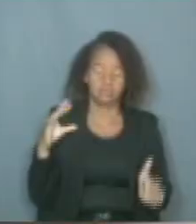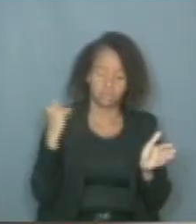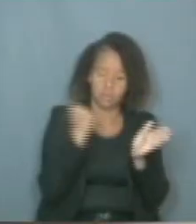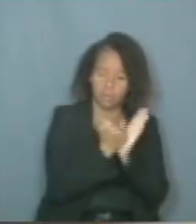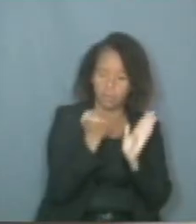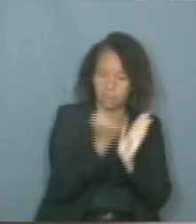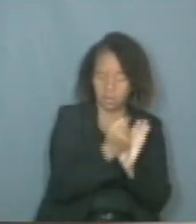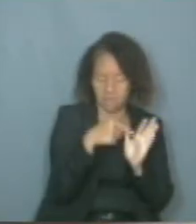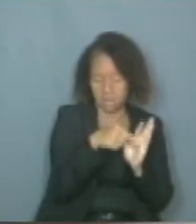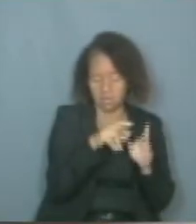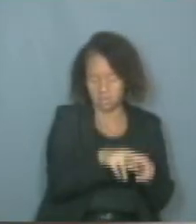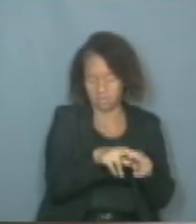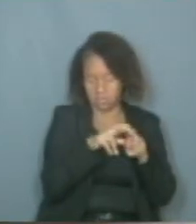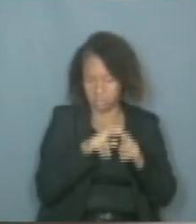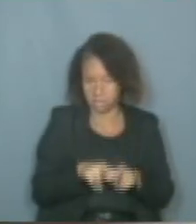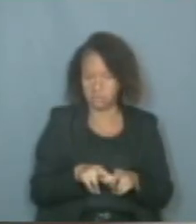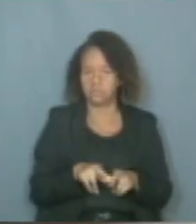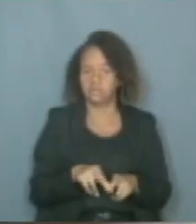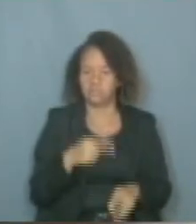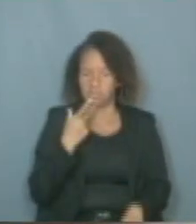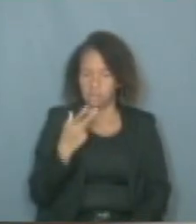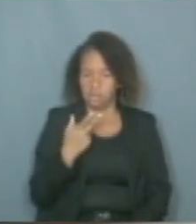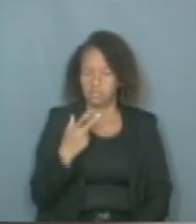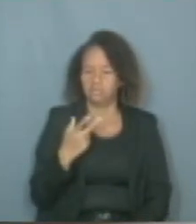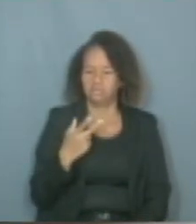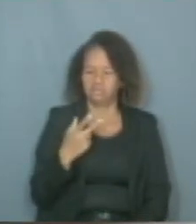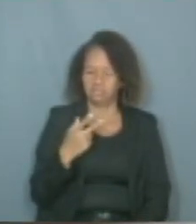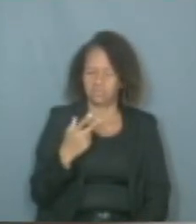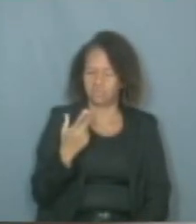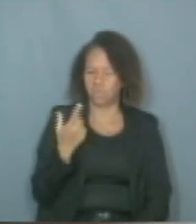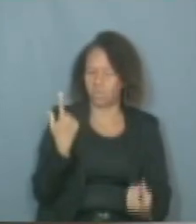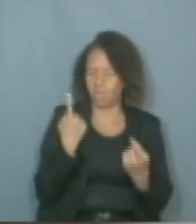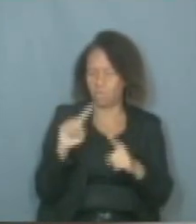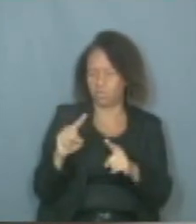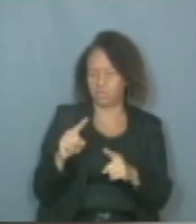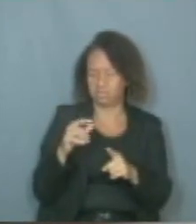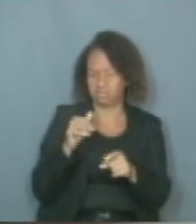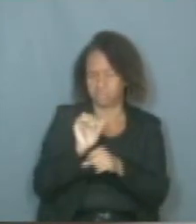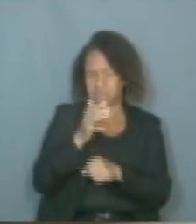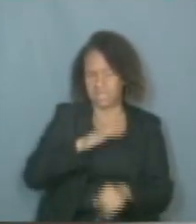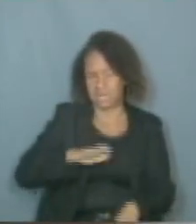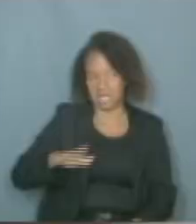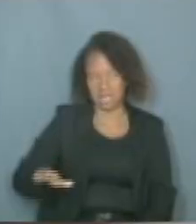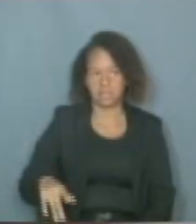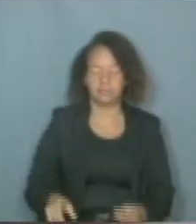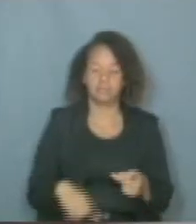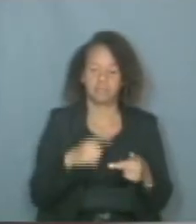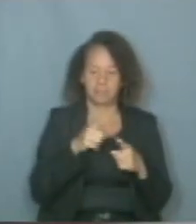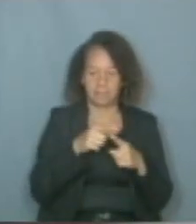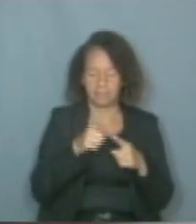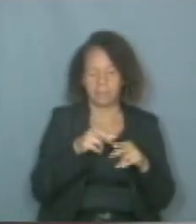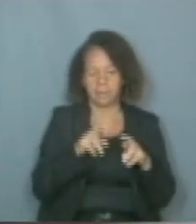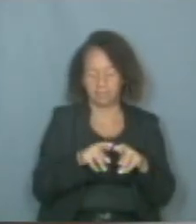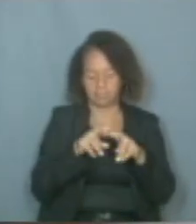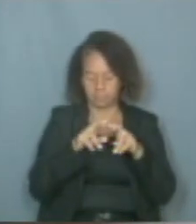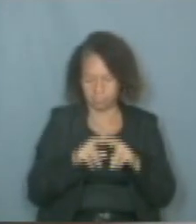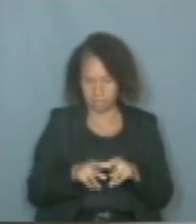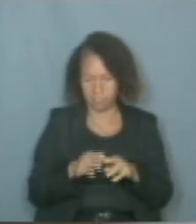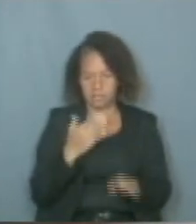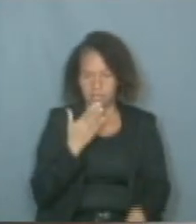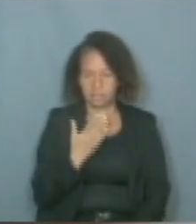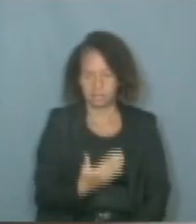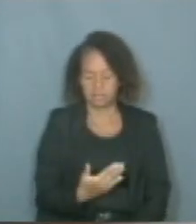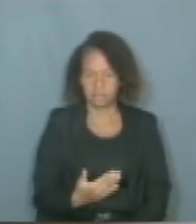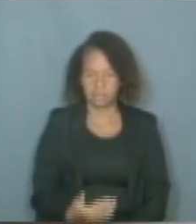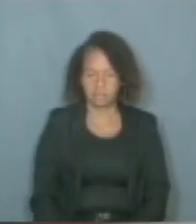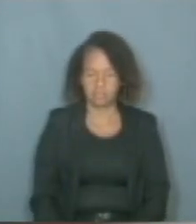esses requerimentos que dizem respeito ao abuso contra crianças. O primeiro requerimento é um